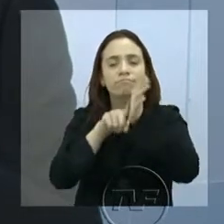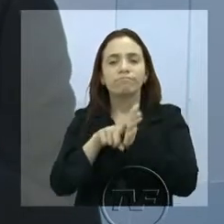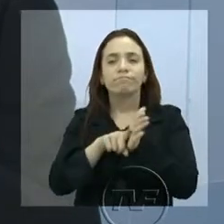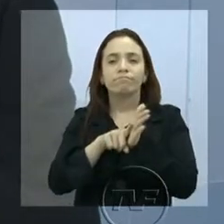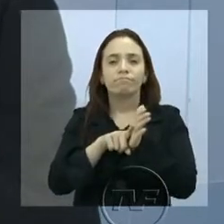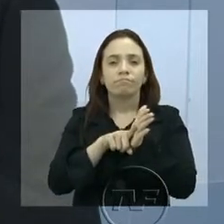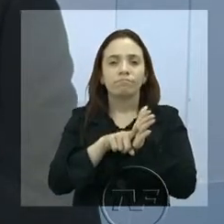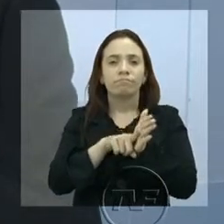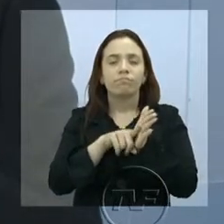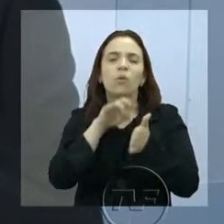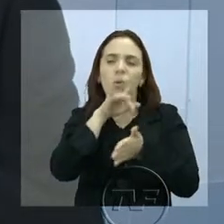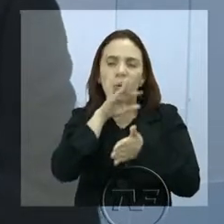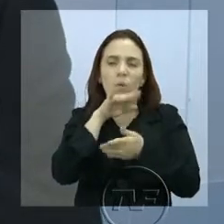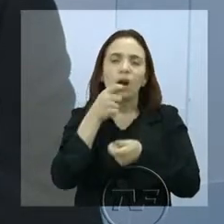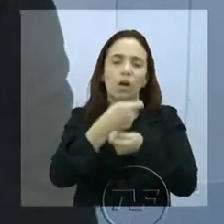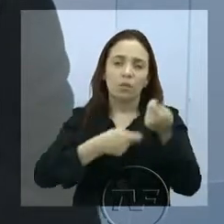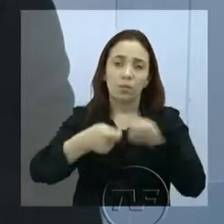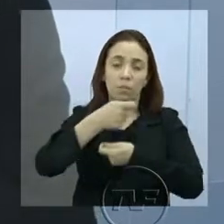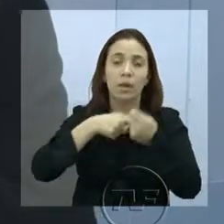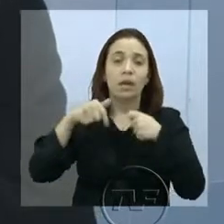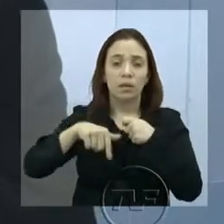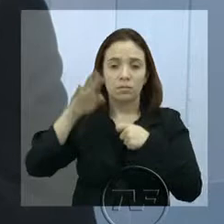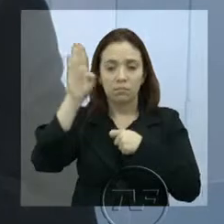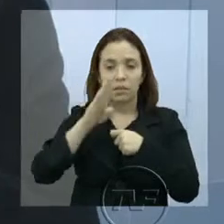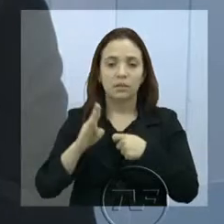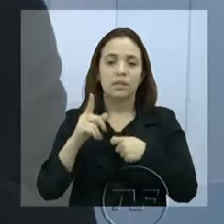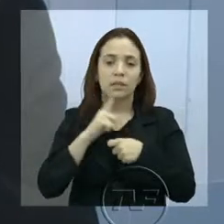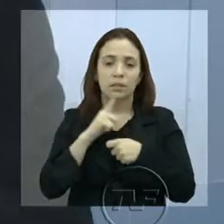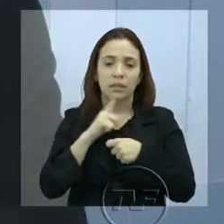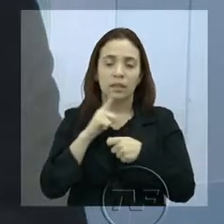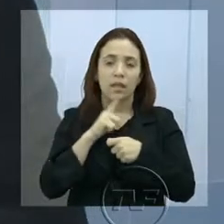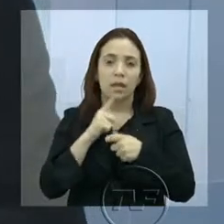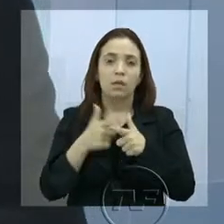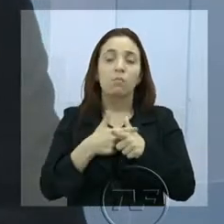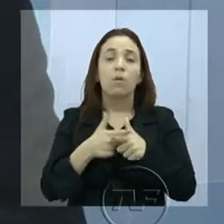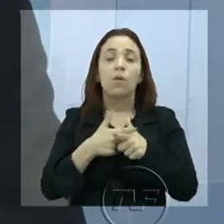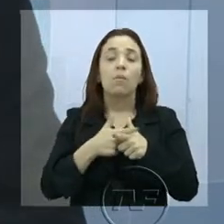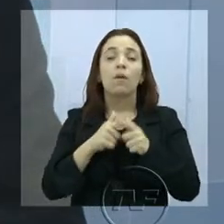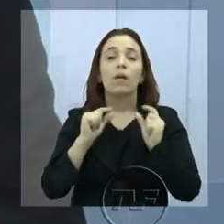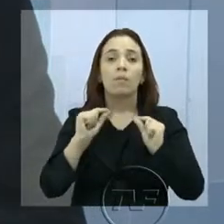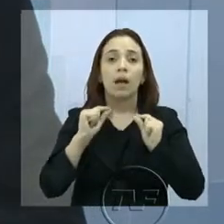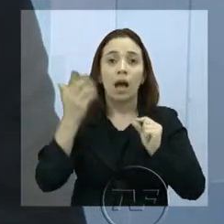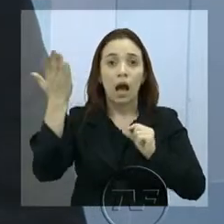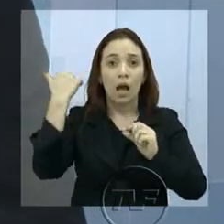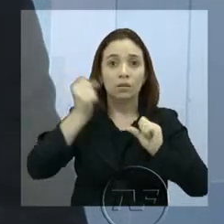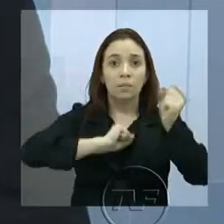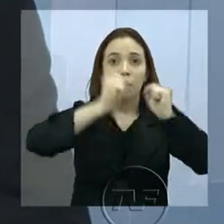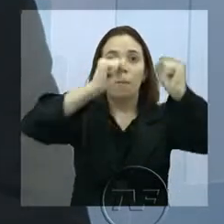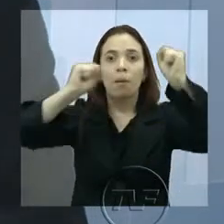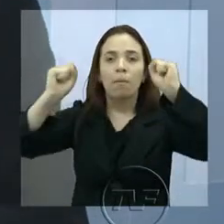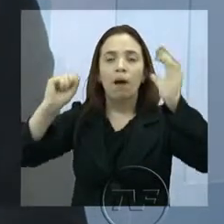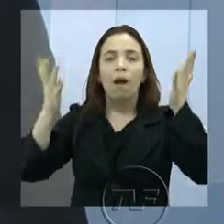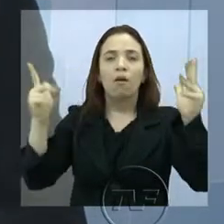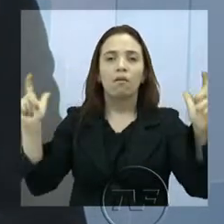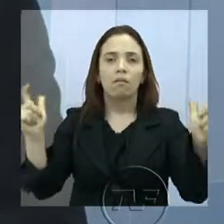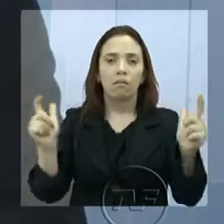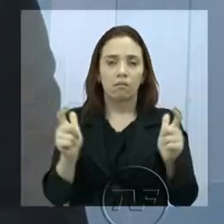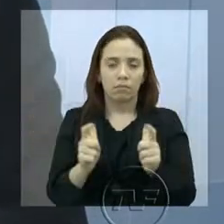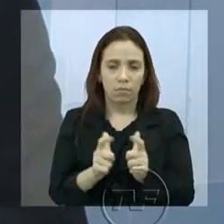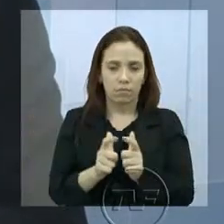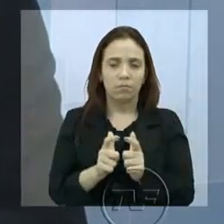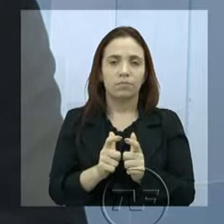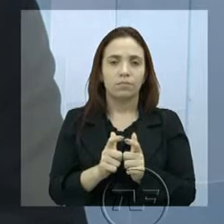relação à nossa economia, porque o Brasil passa por um processo de desindustrialização muito latente. O terceiro